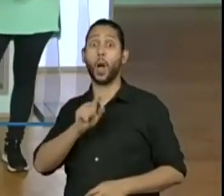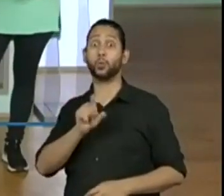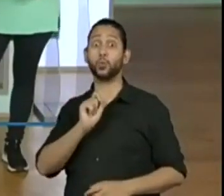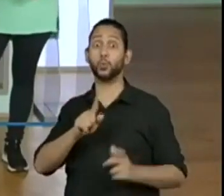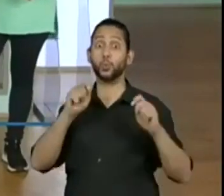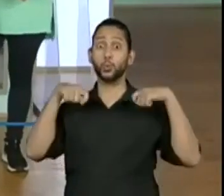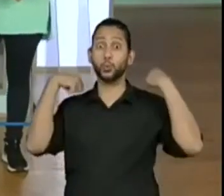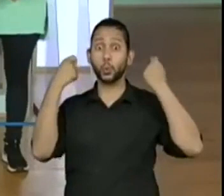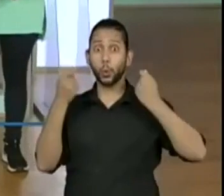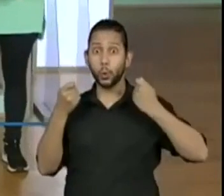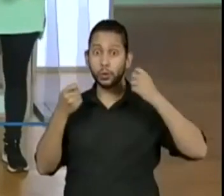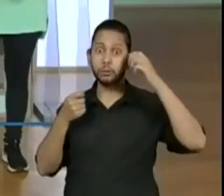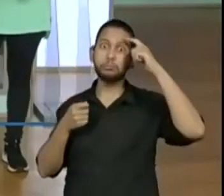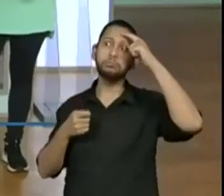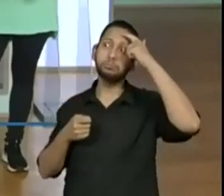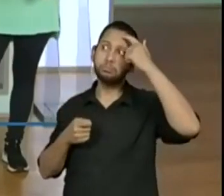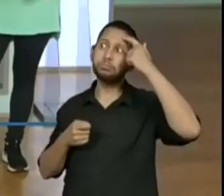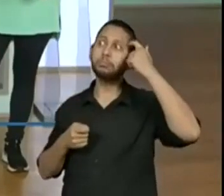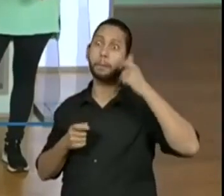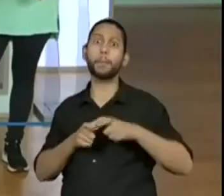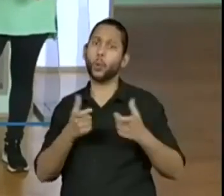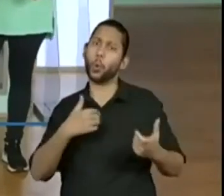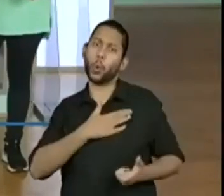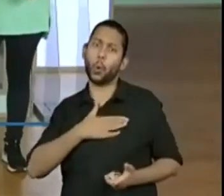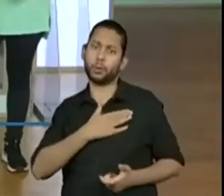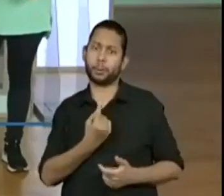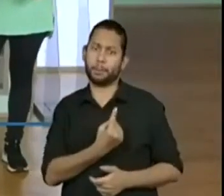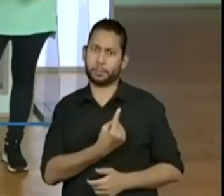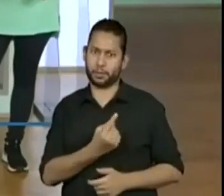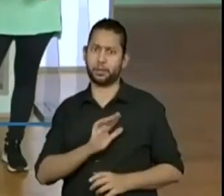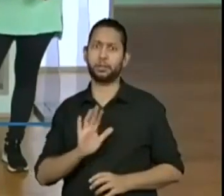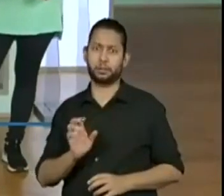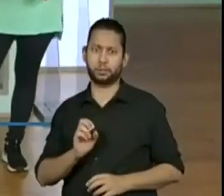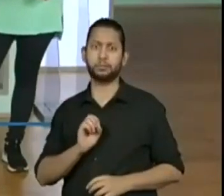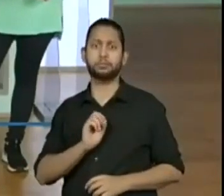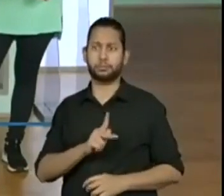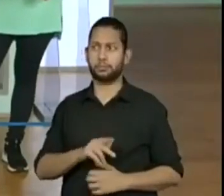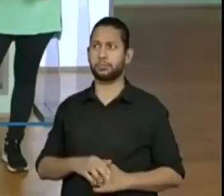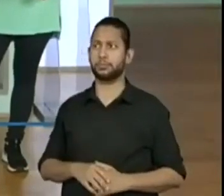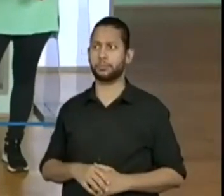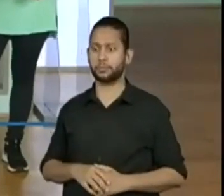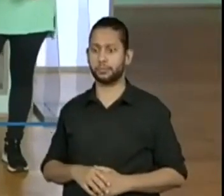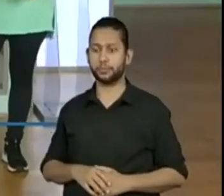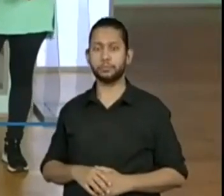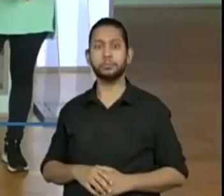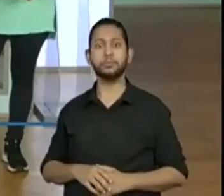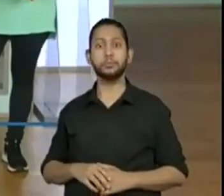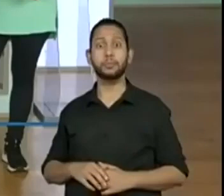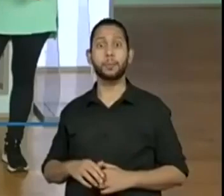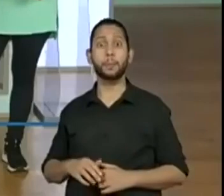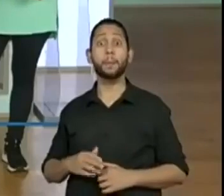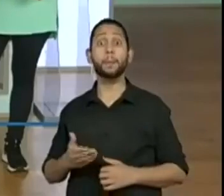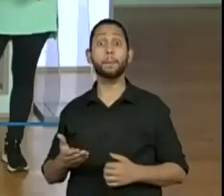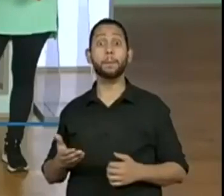está falando que prefere a versão original, né? Muito bem. Então,